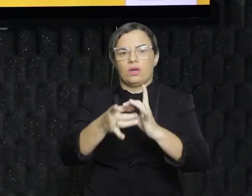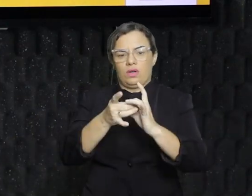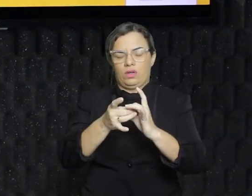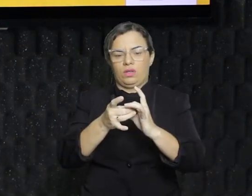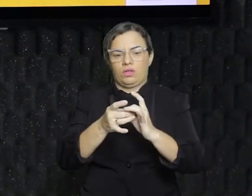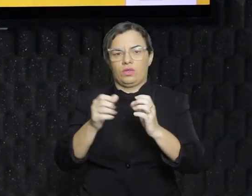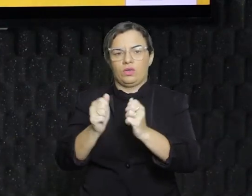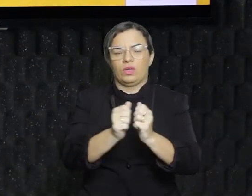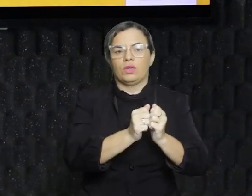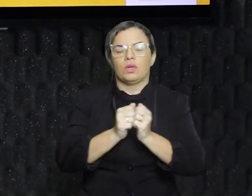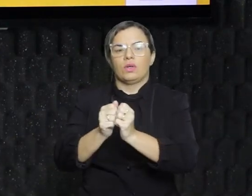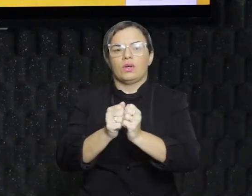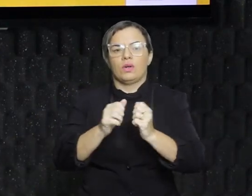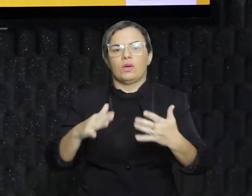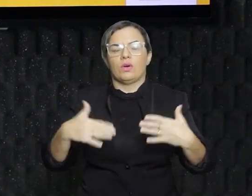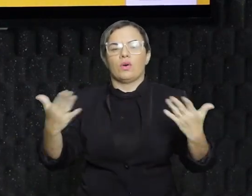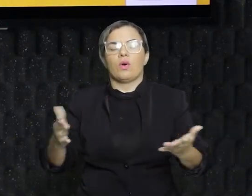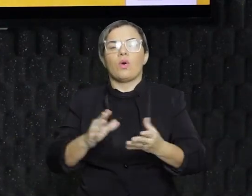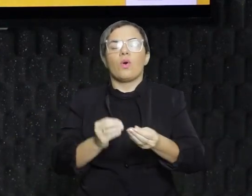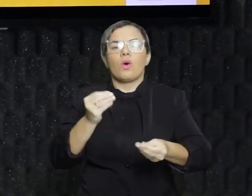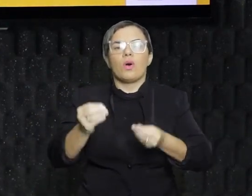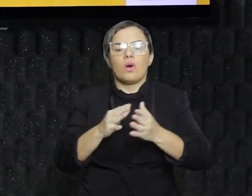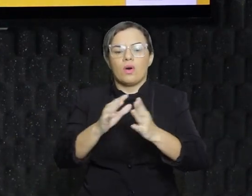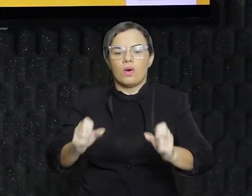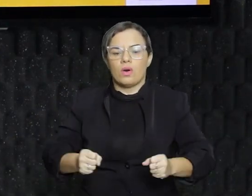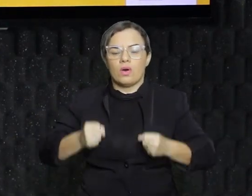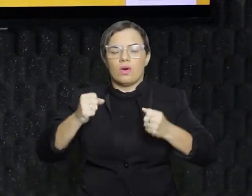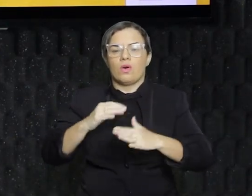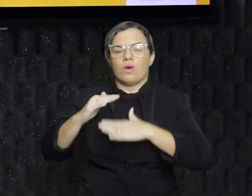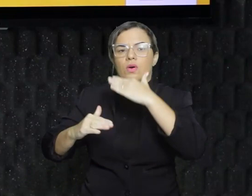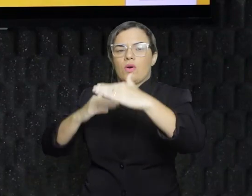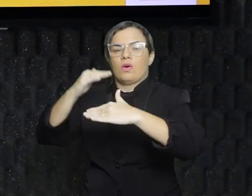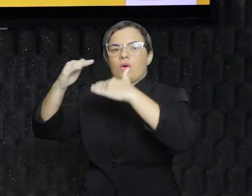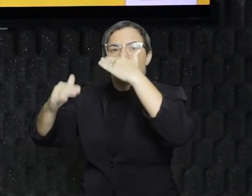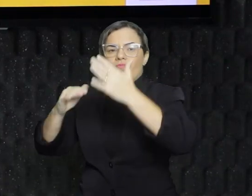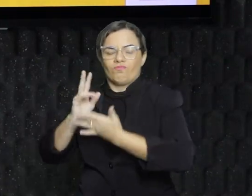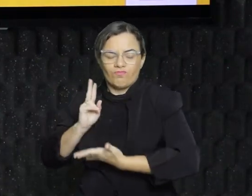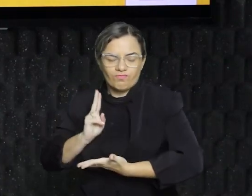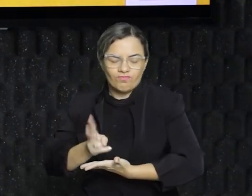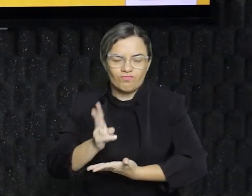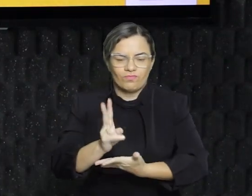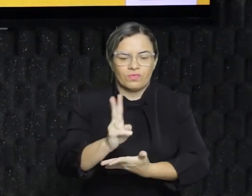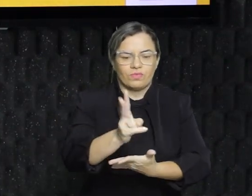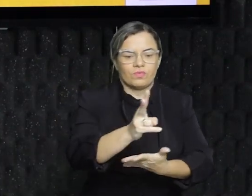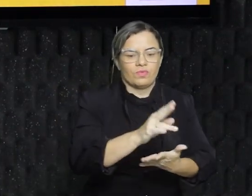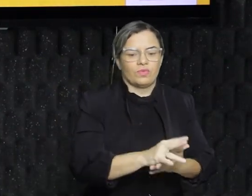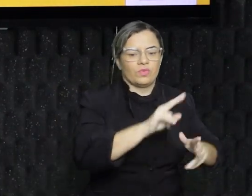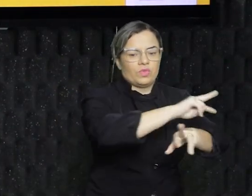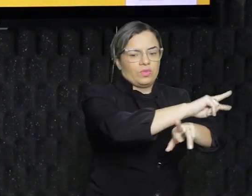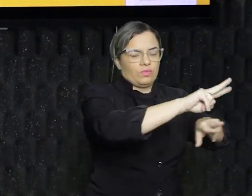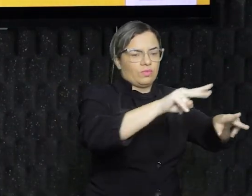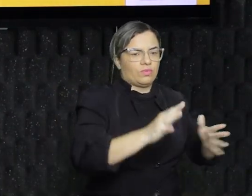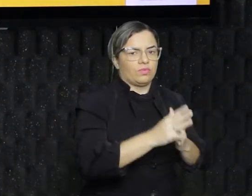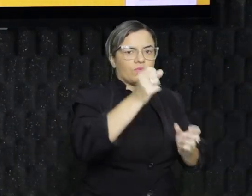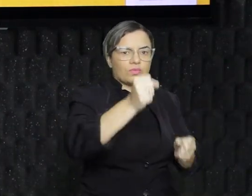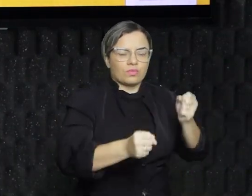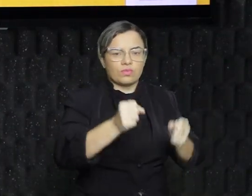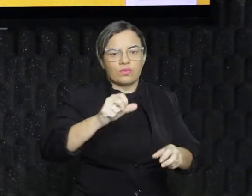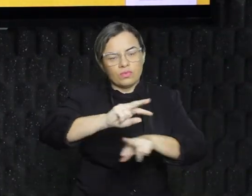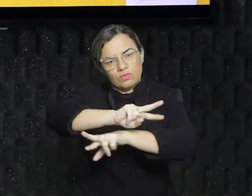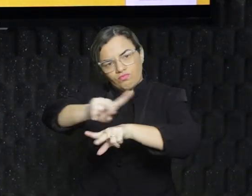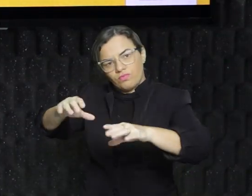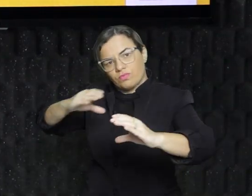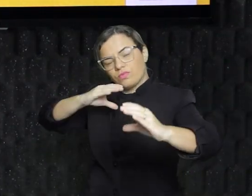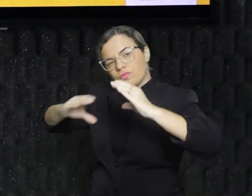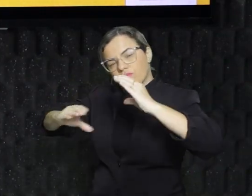interconectadas. E isso só é possível devido a quê? A evolução constante dos meios de transporte e dos meios de comunicação.